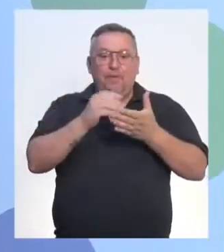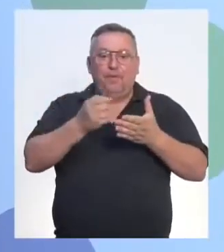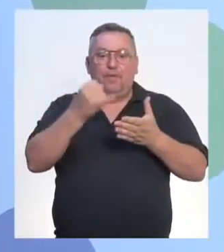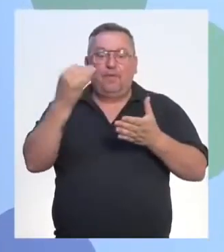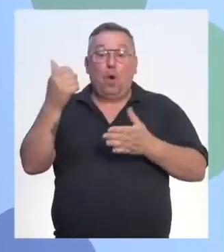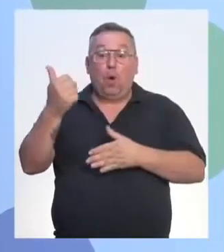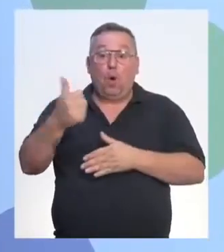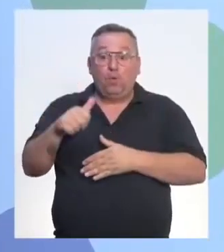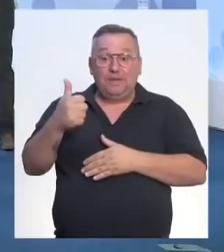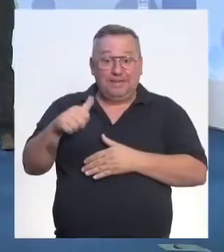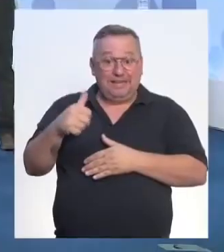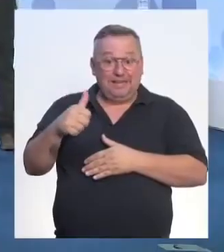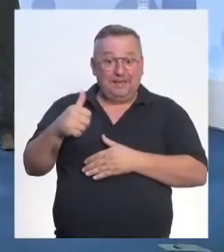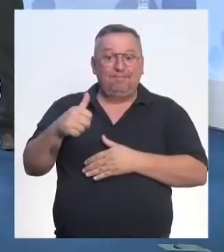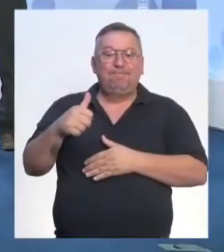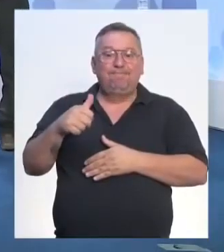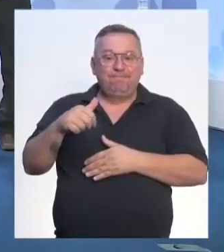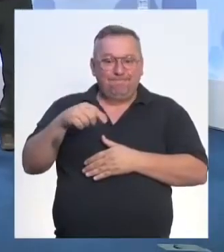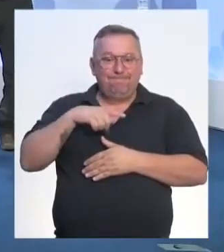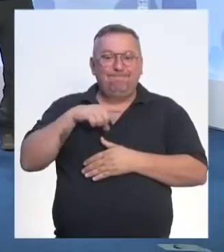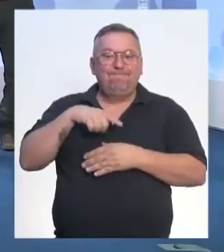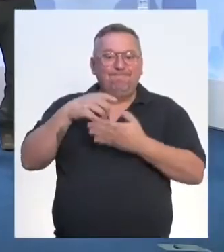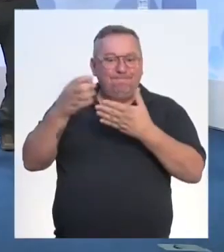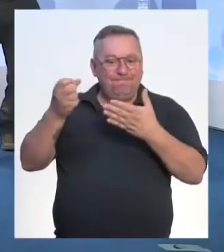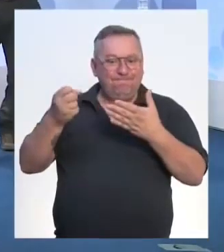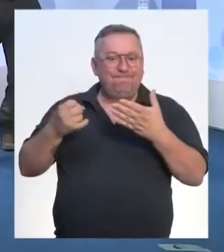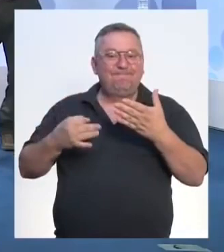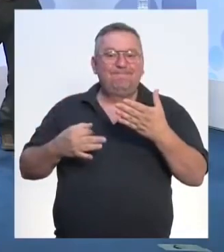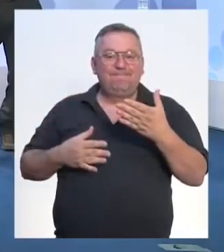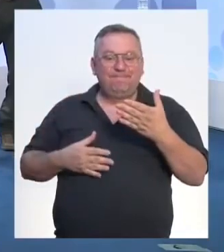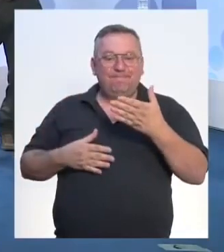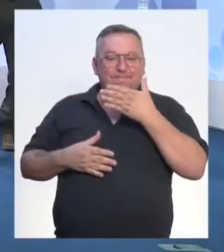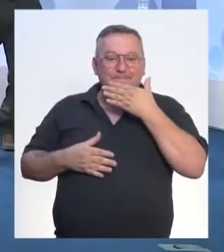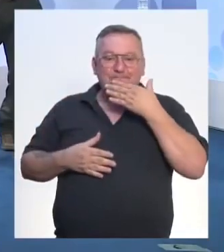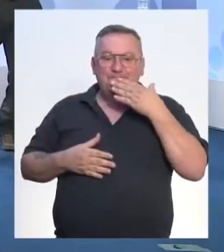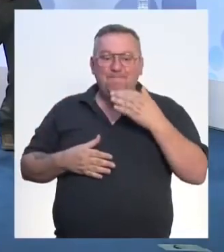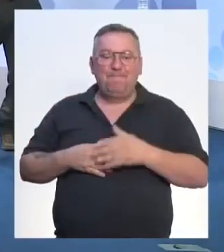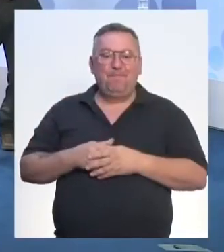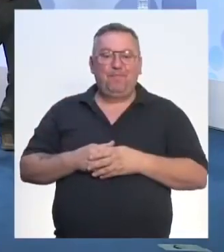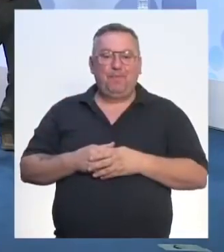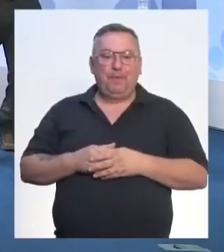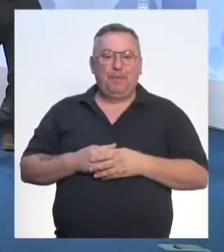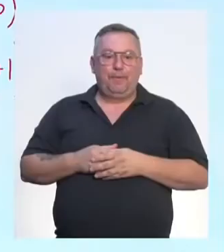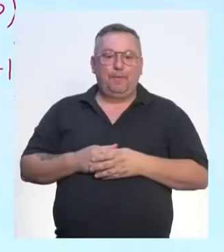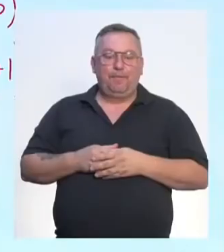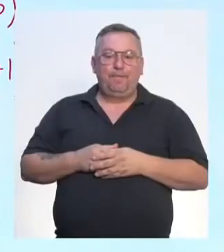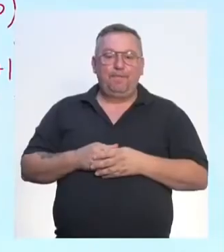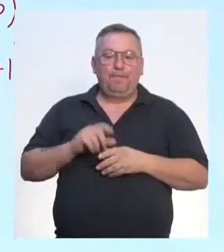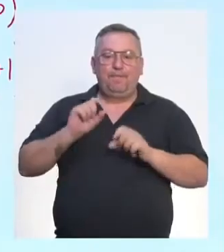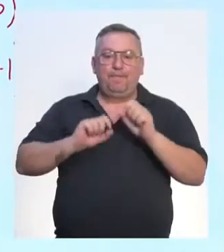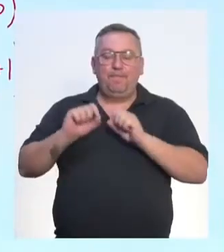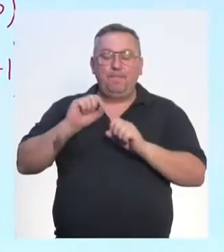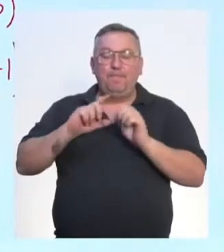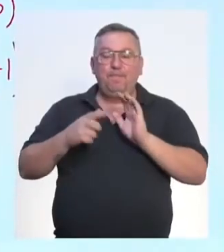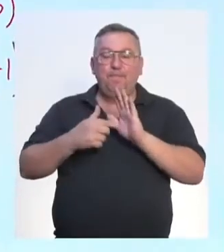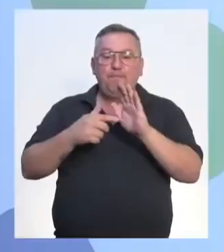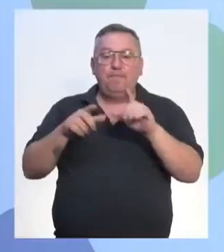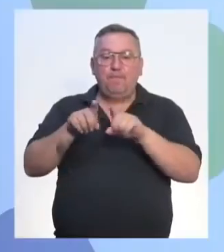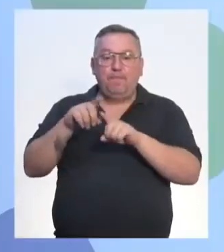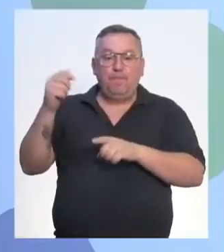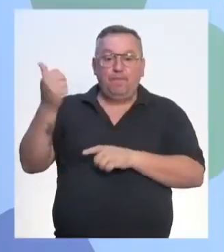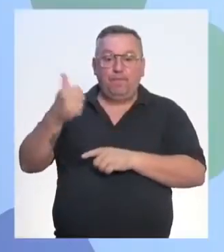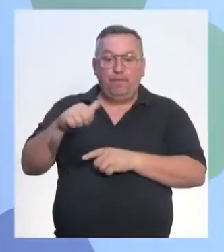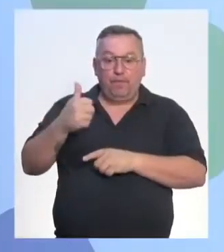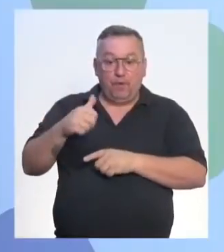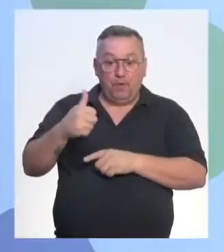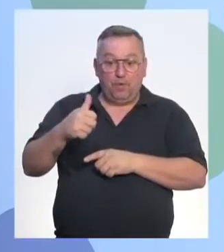colocaram 11, tá? E aí acho que tem uma explicação, né? Faltou fazer a operação. É verdade, tá ok? Aí aparece aí, o 11